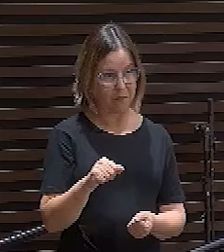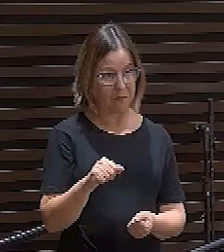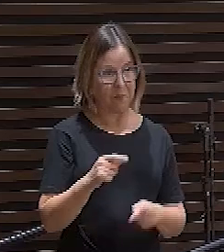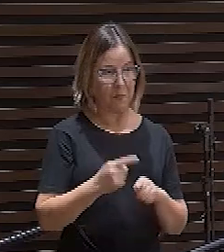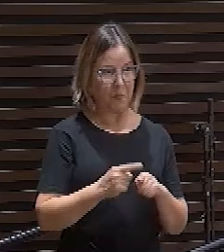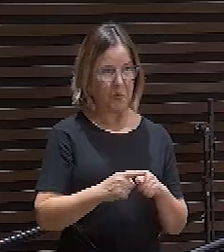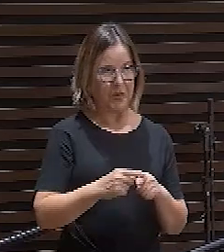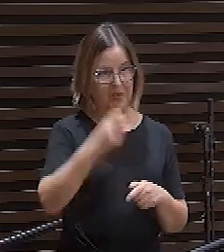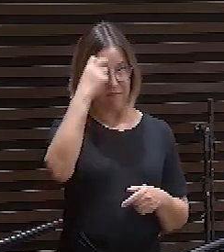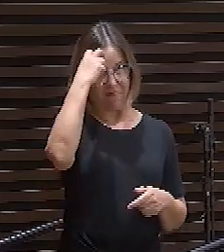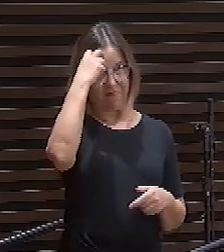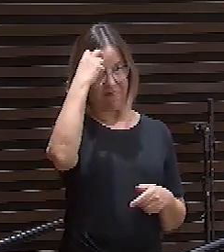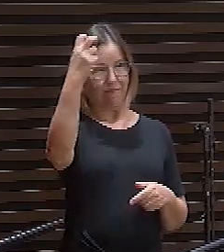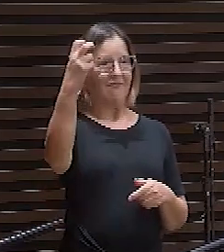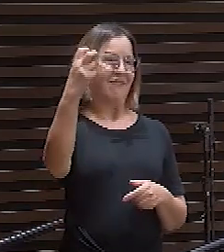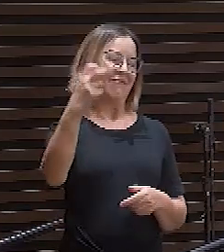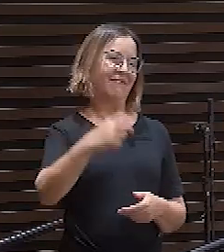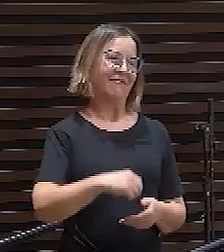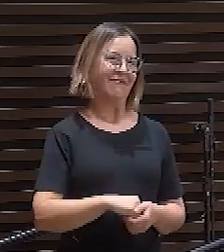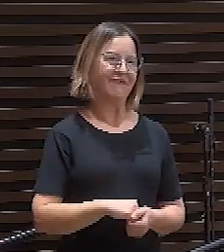e inteligente.